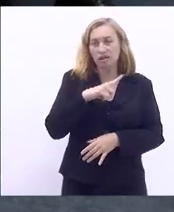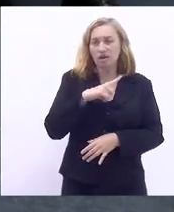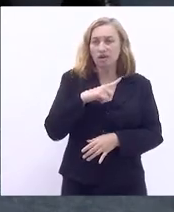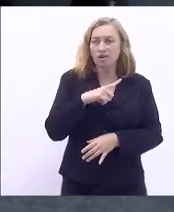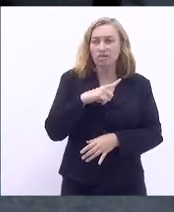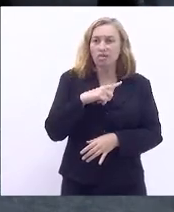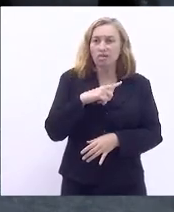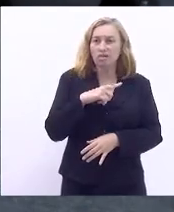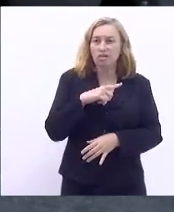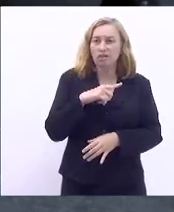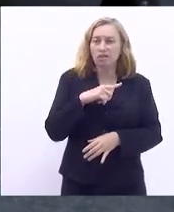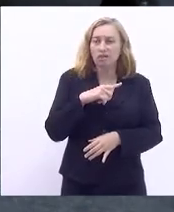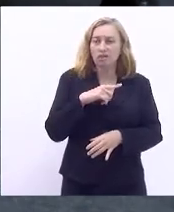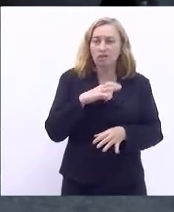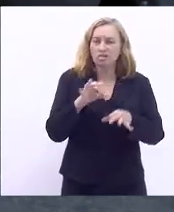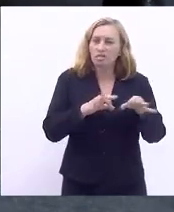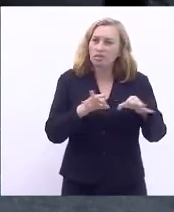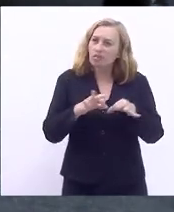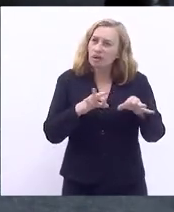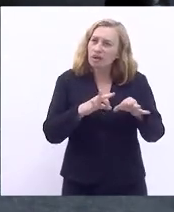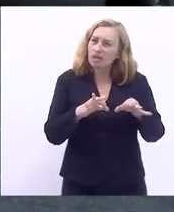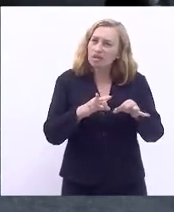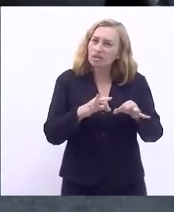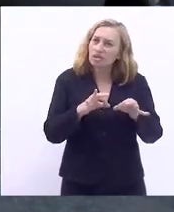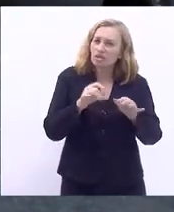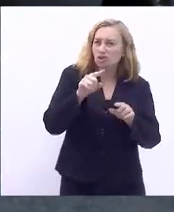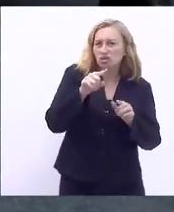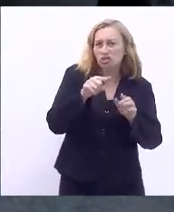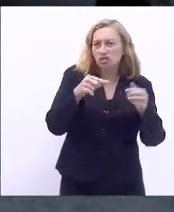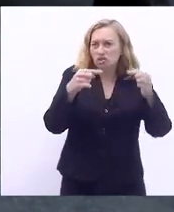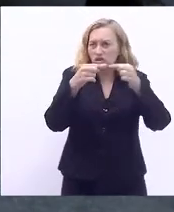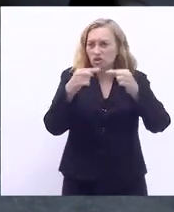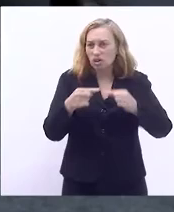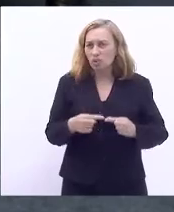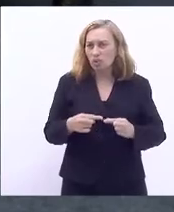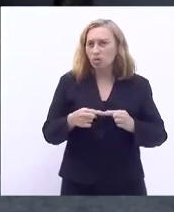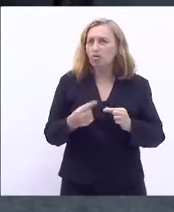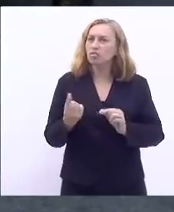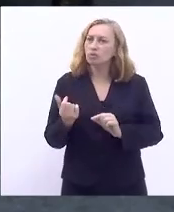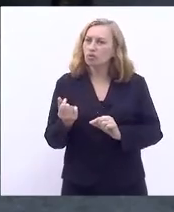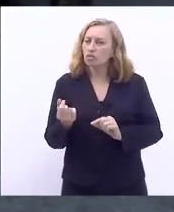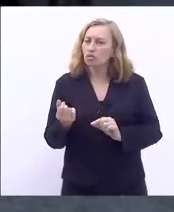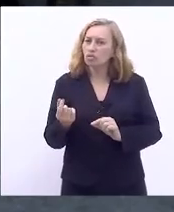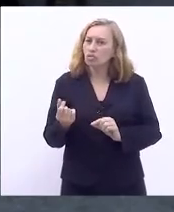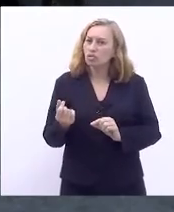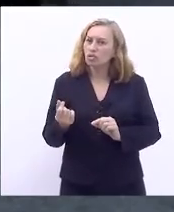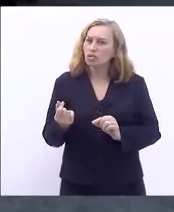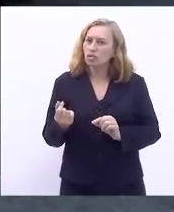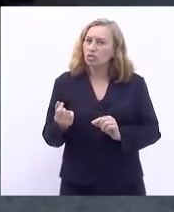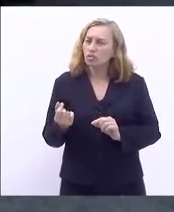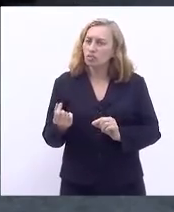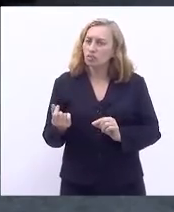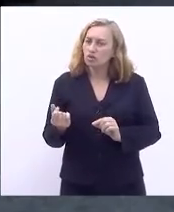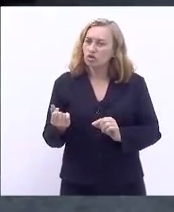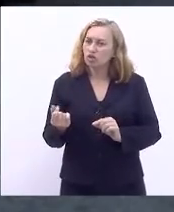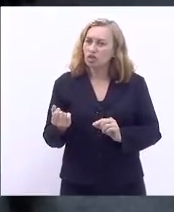escalada de o incentivo ele variar para menos de acordo com o lucro da empresa, aí é outra coisa, mas não adianta querer enxotar o pessoal que está fazendo,